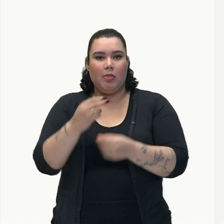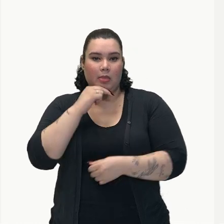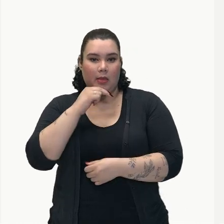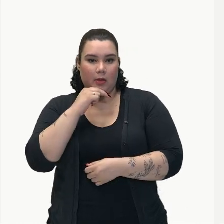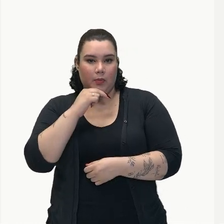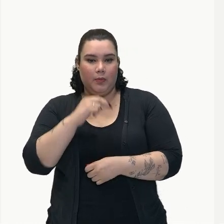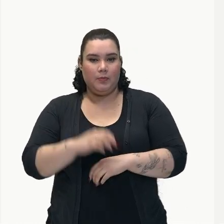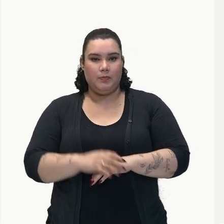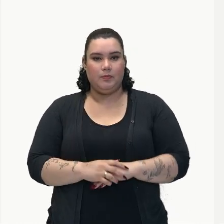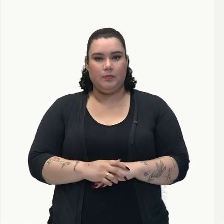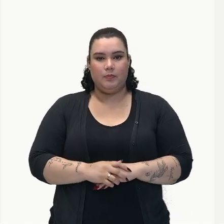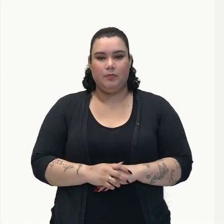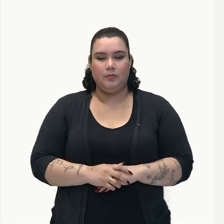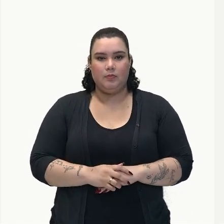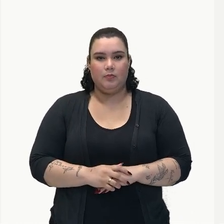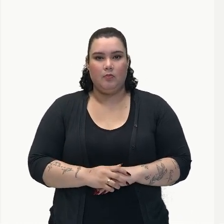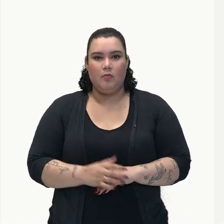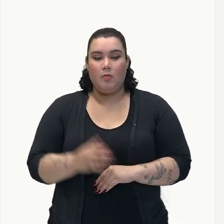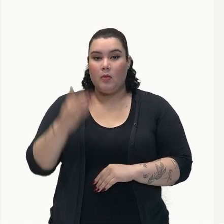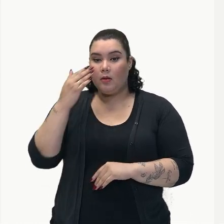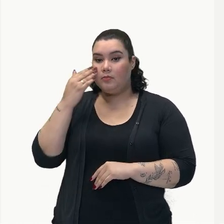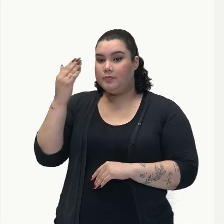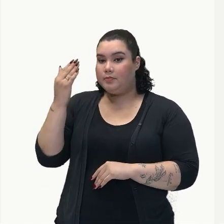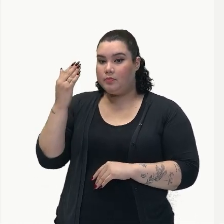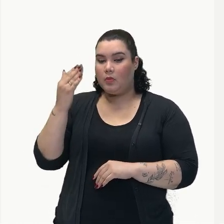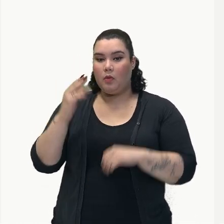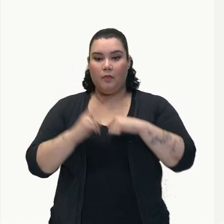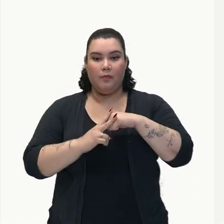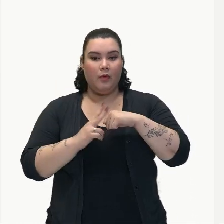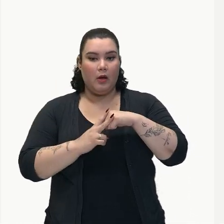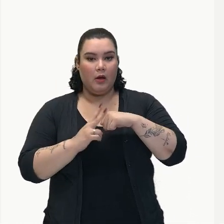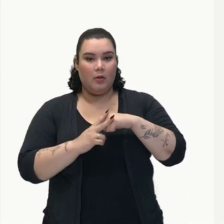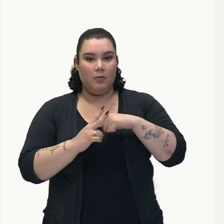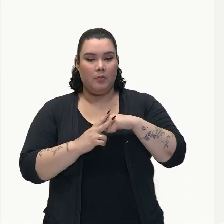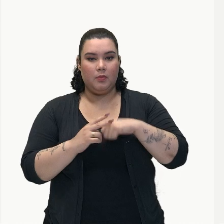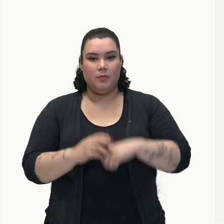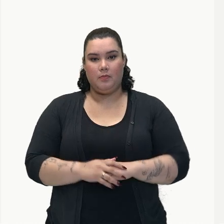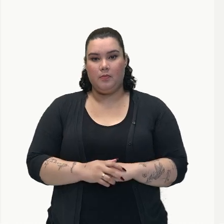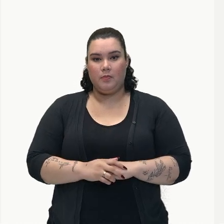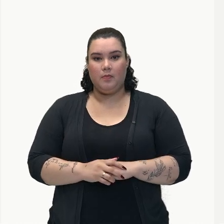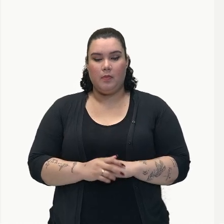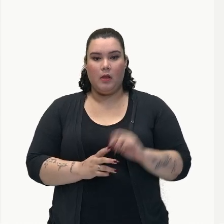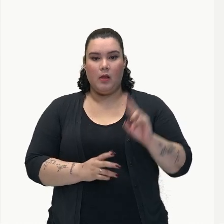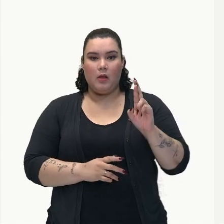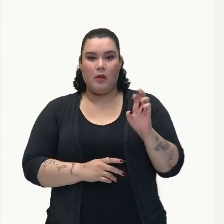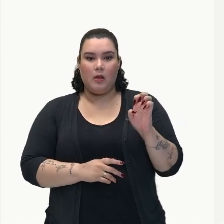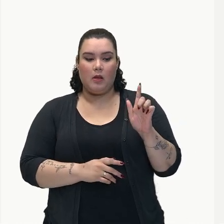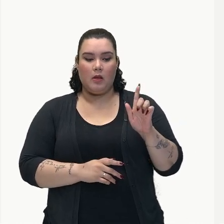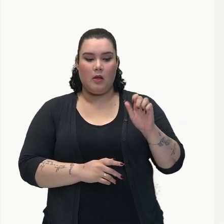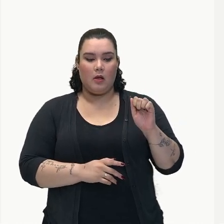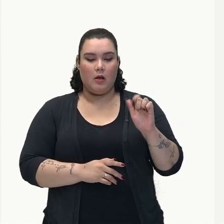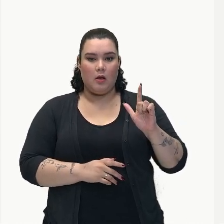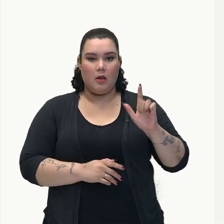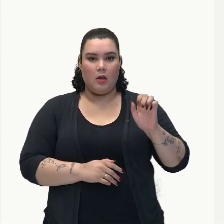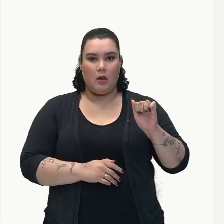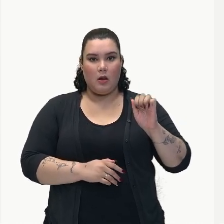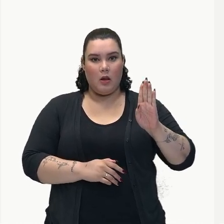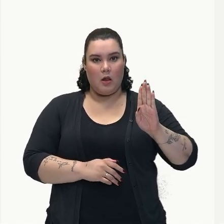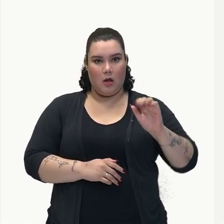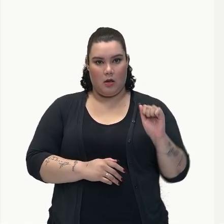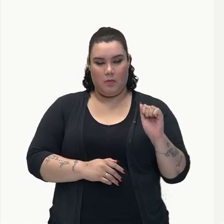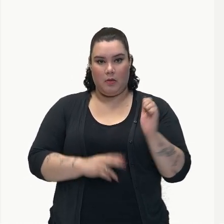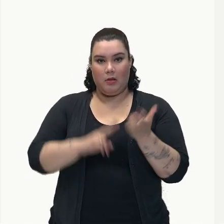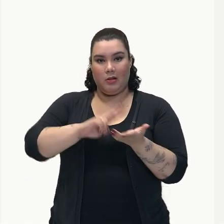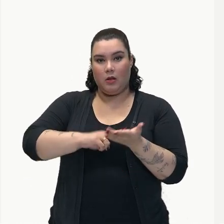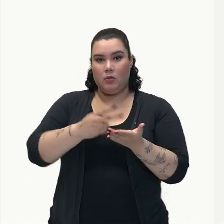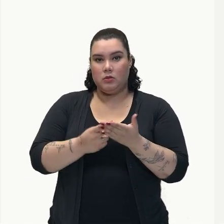aqui, ó. Regalaba é o verbo regalar, que quer dizer presentear. Eu vou ler mais uma vez